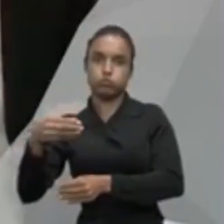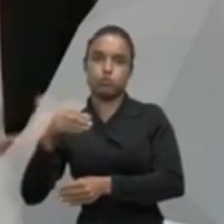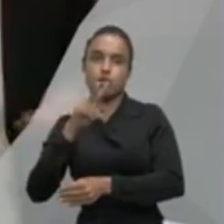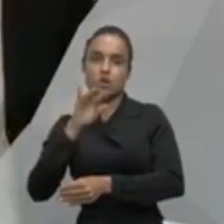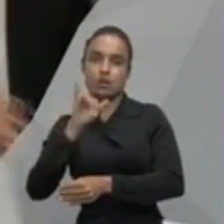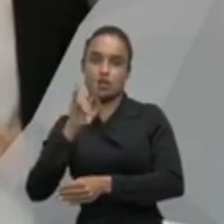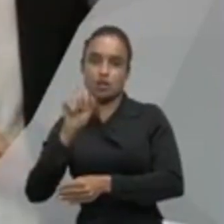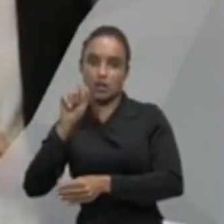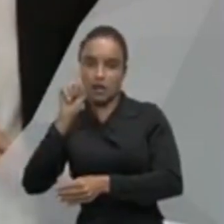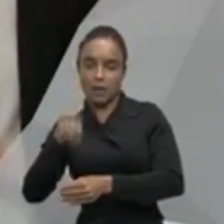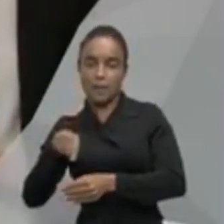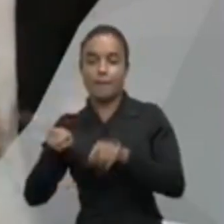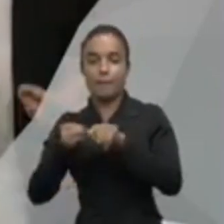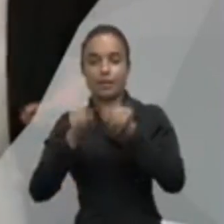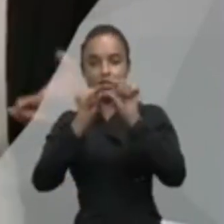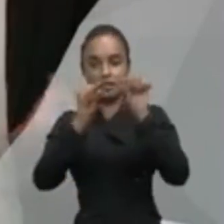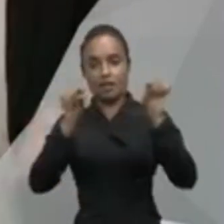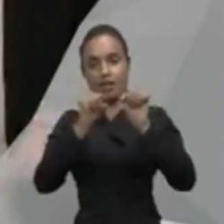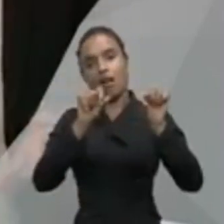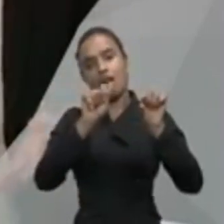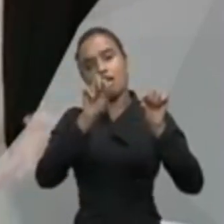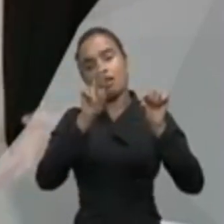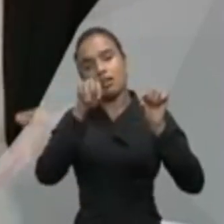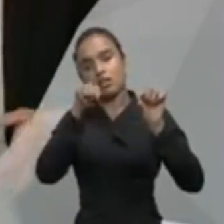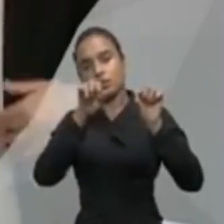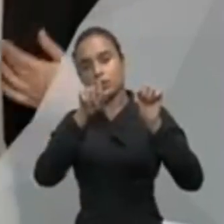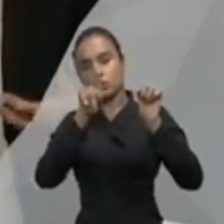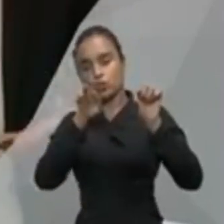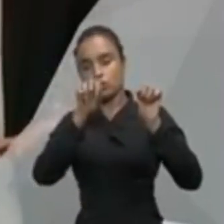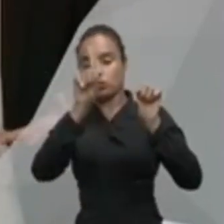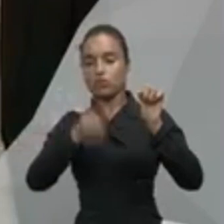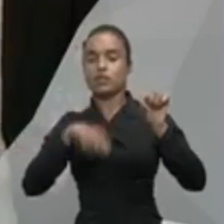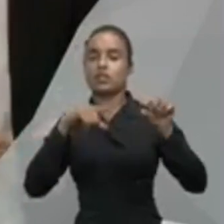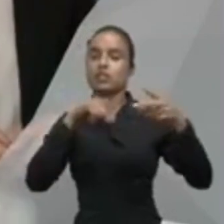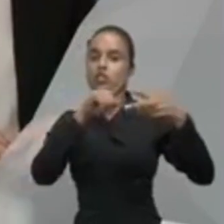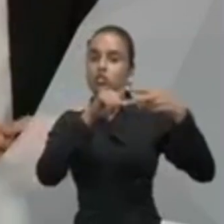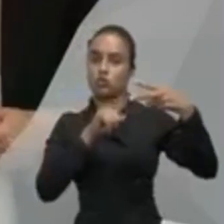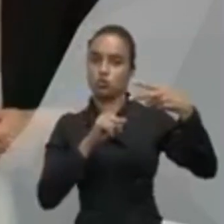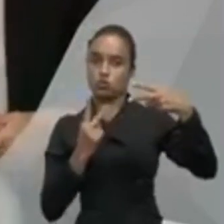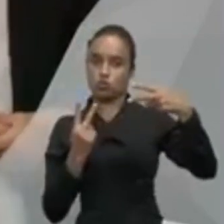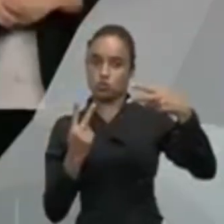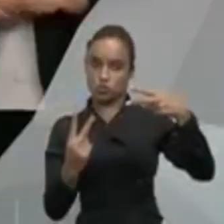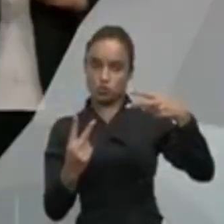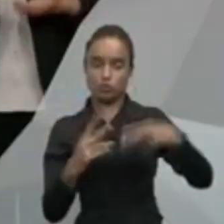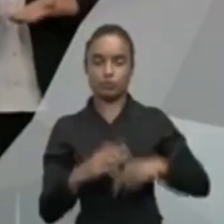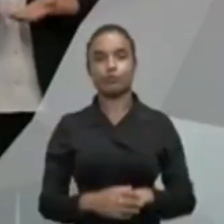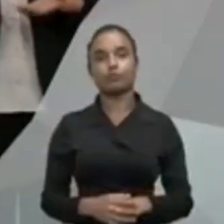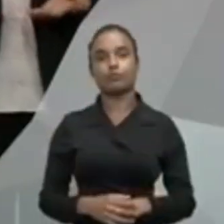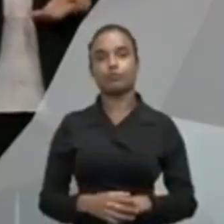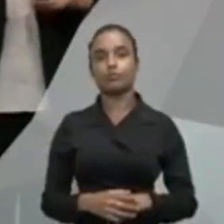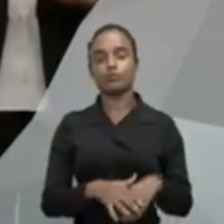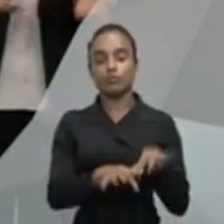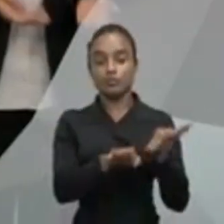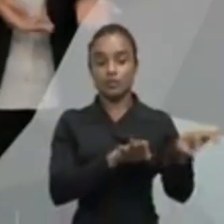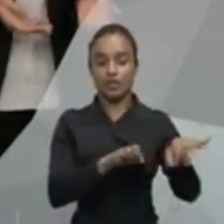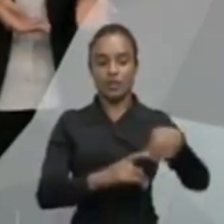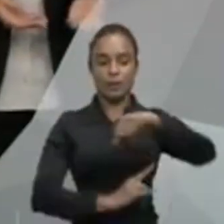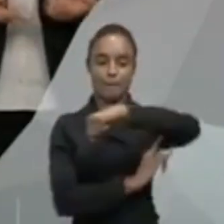vigas e áreas de armaduras. E existem duas possibilidades de trabalhar com esses elementos. Para o projeto da